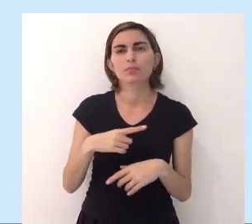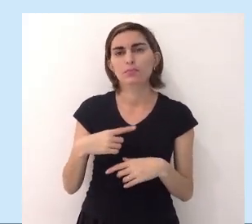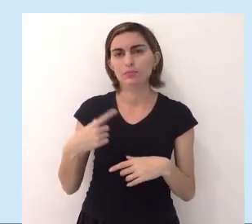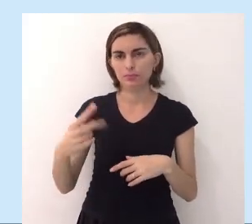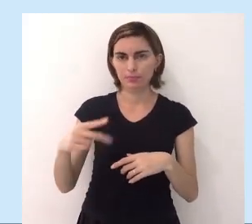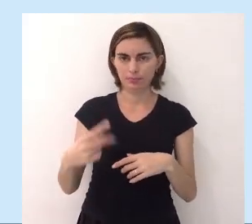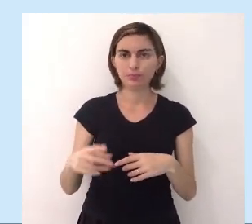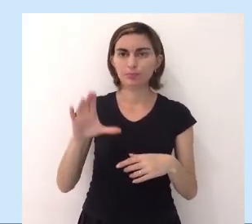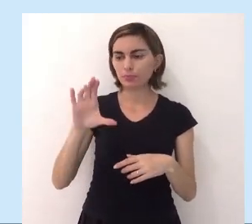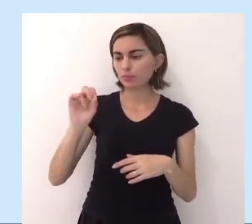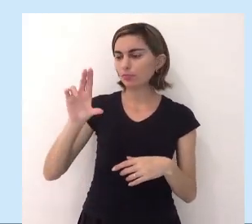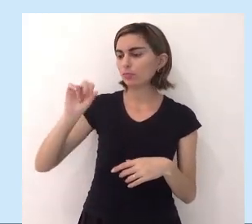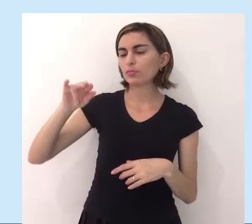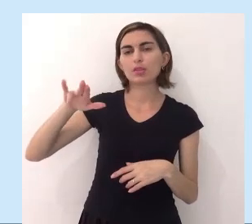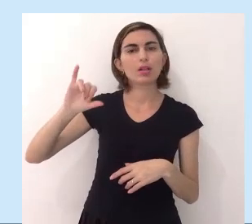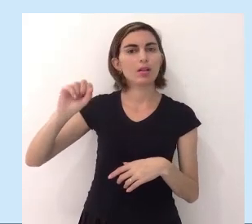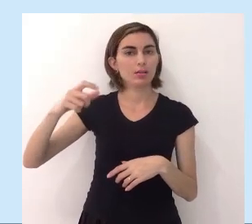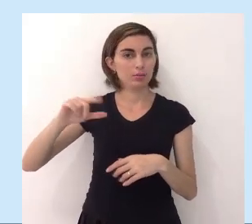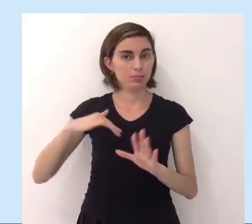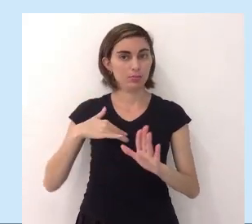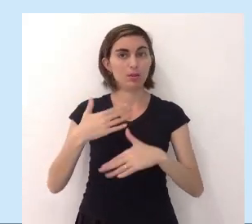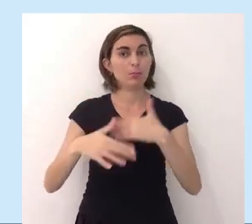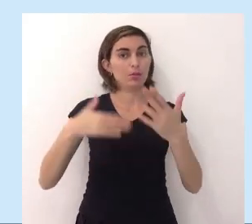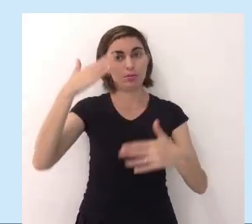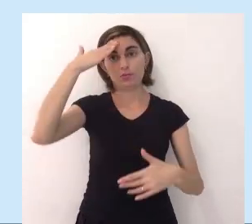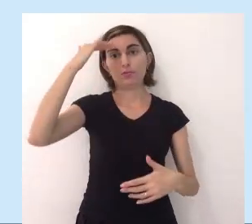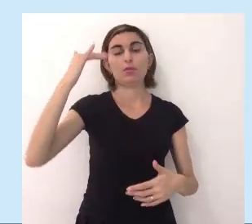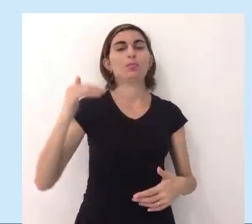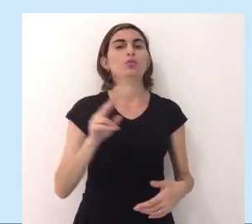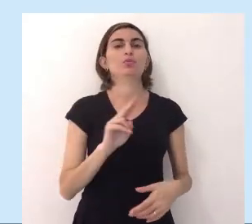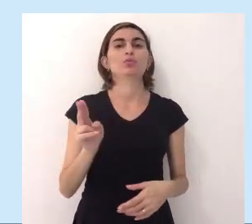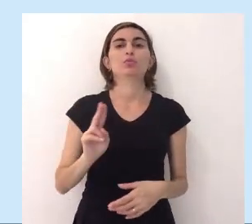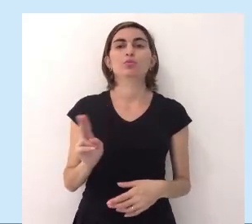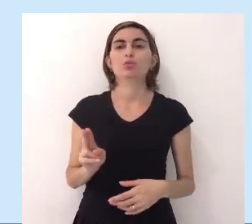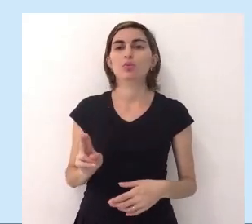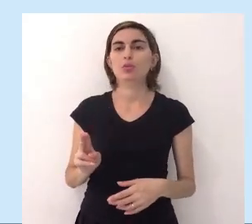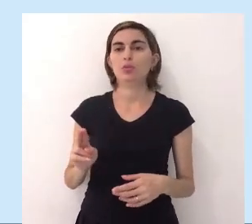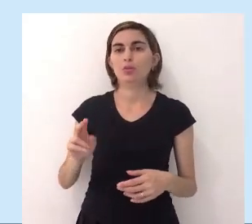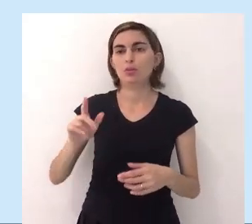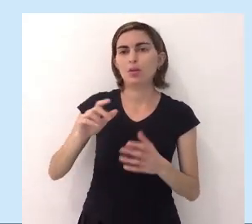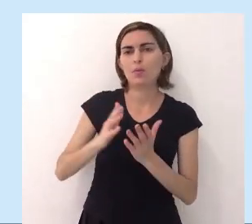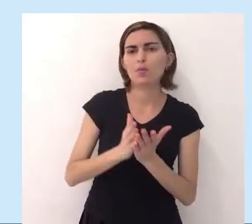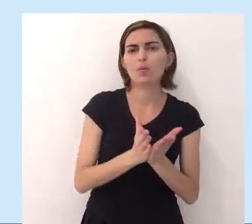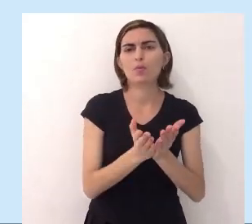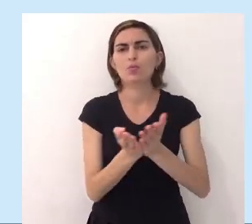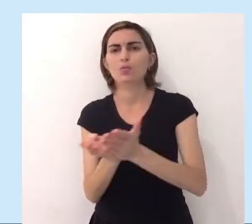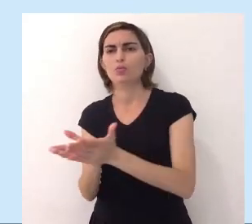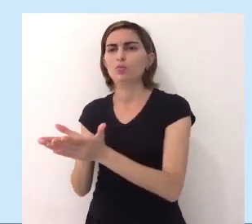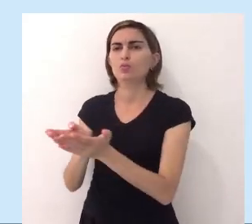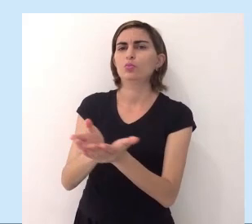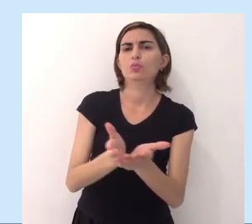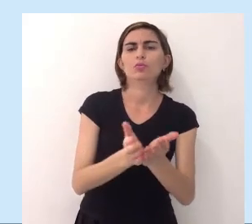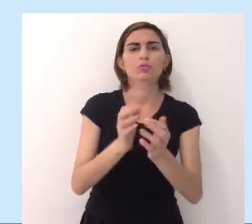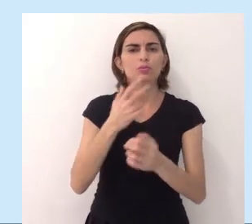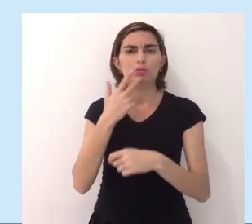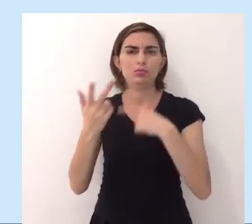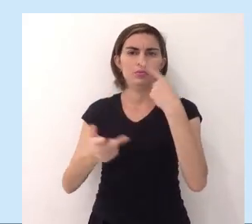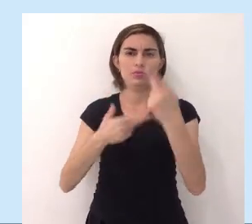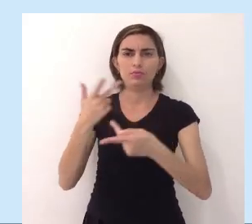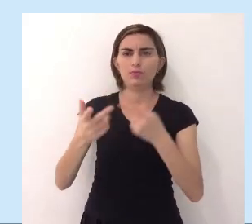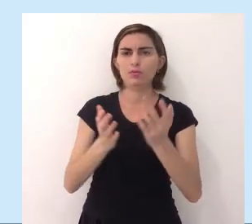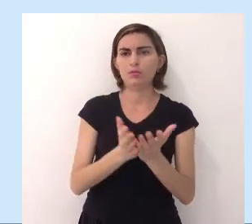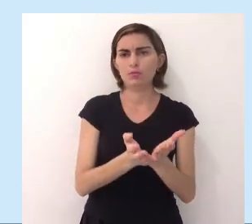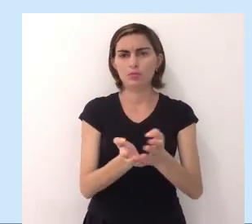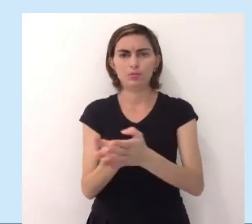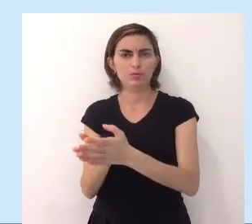meio desse colonialismo, um processo muito famoso chamado de grandes navegações, tá? A gente falou de grandes navegações, a